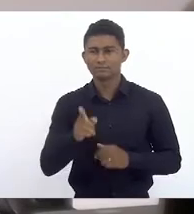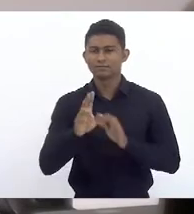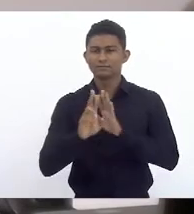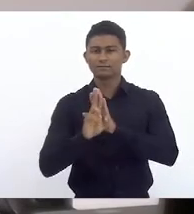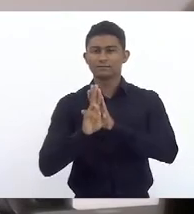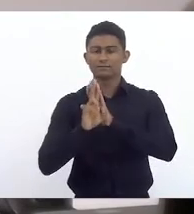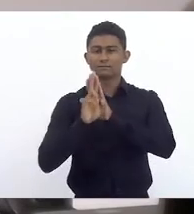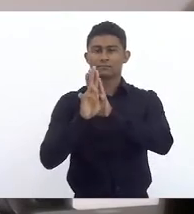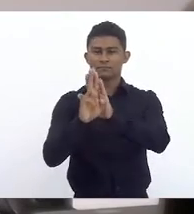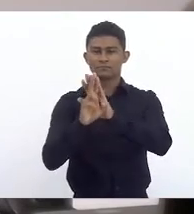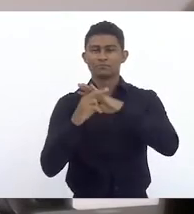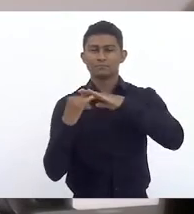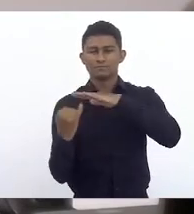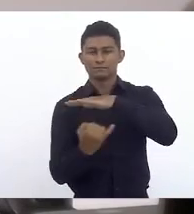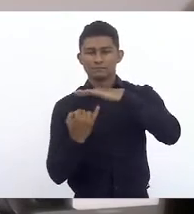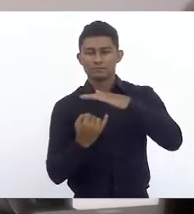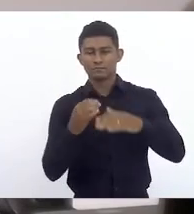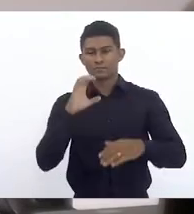representante da CEPLAG